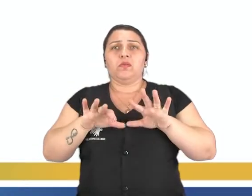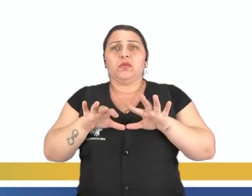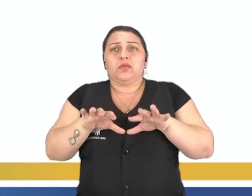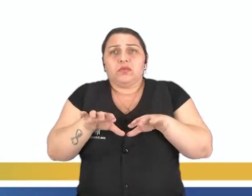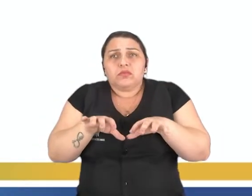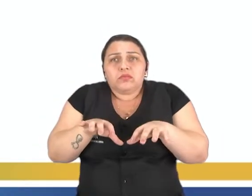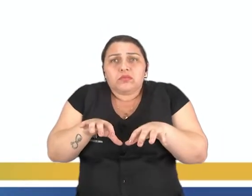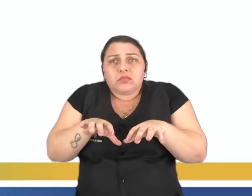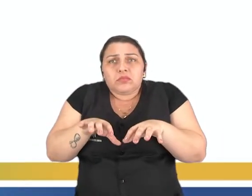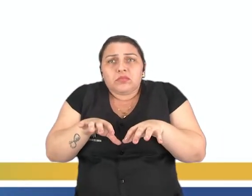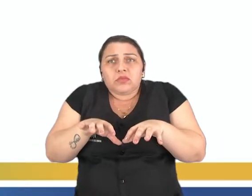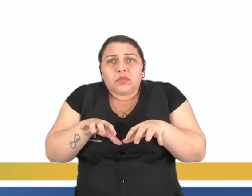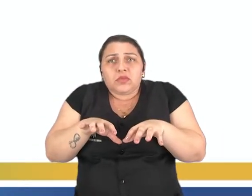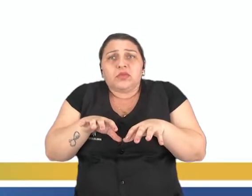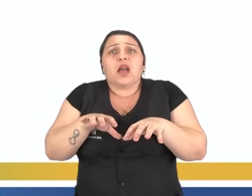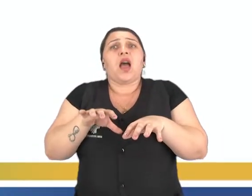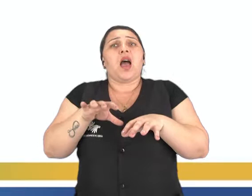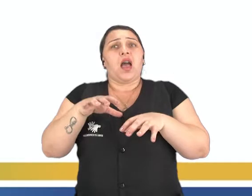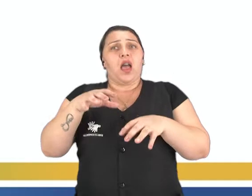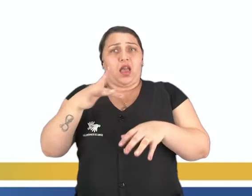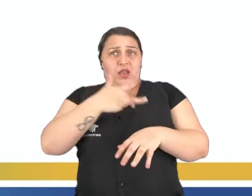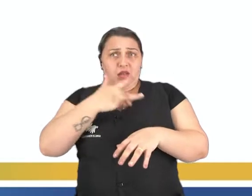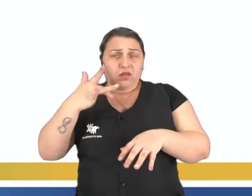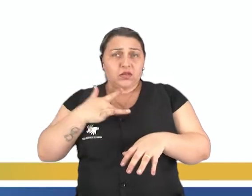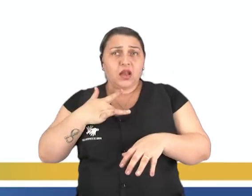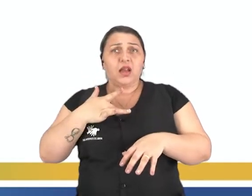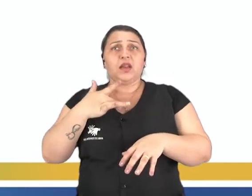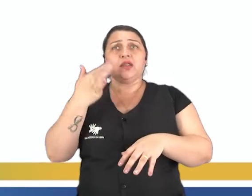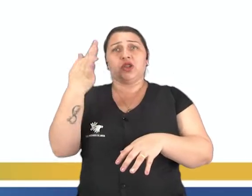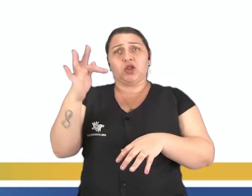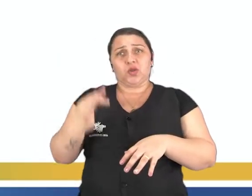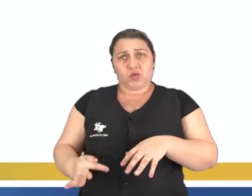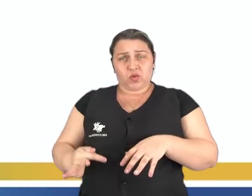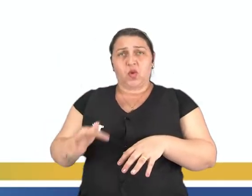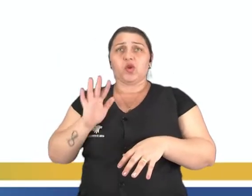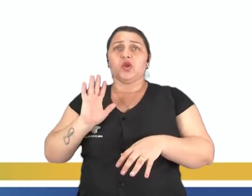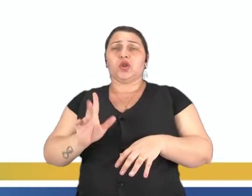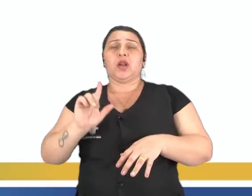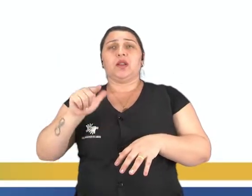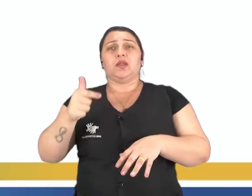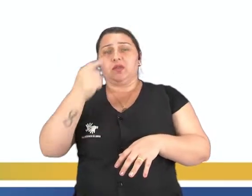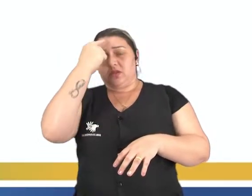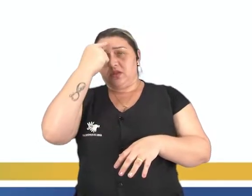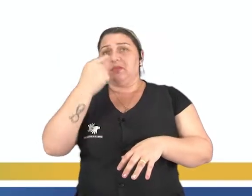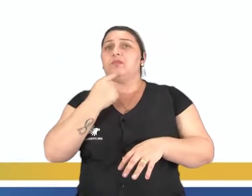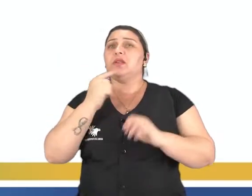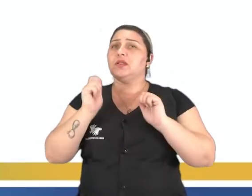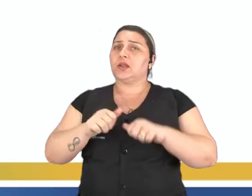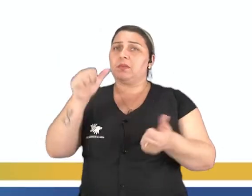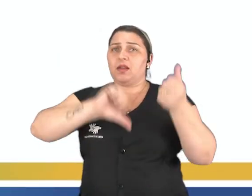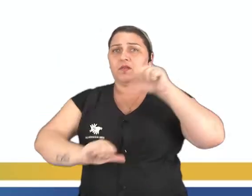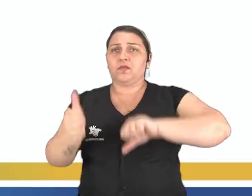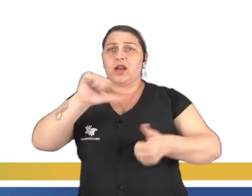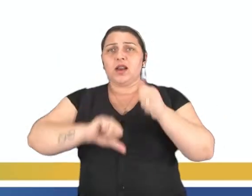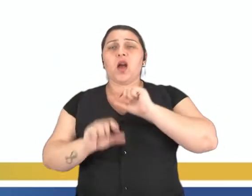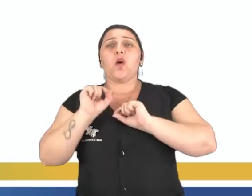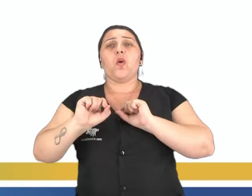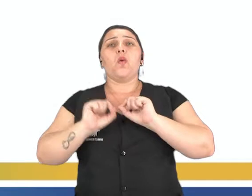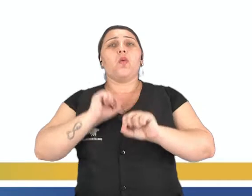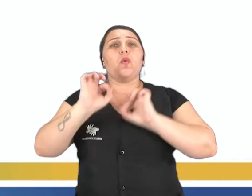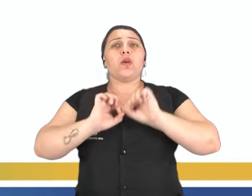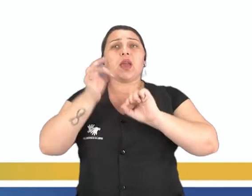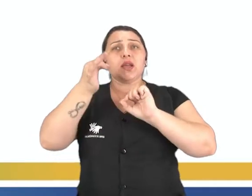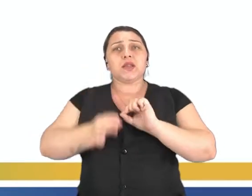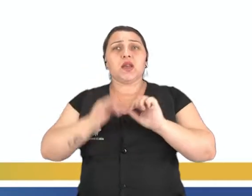de uma forma correta, é saudável? Será que ele vai sentir dores? E já nessas outras imagens dá para vocês avaliarem, né, o que é certo, o que